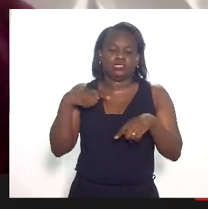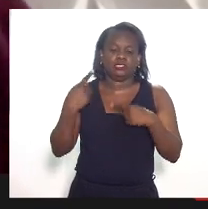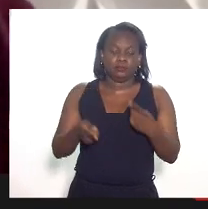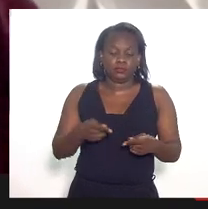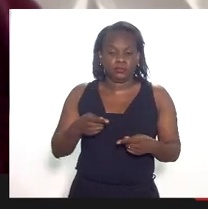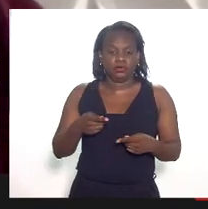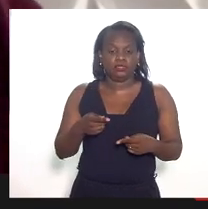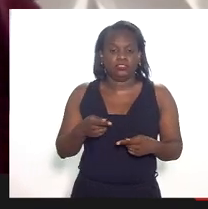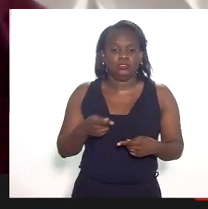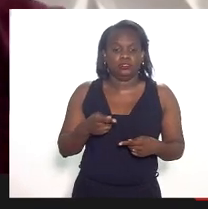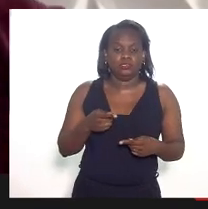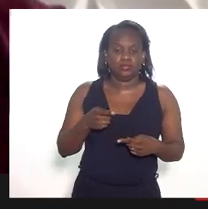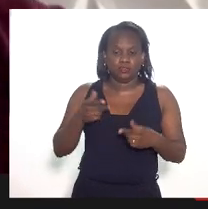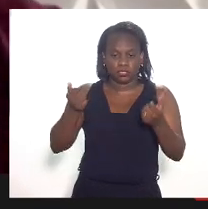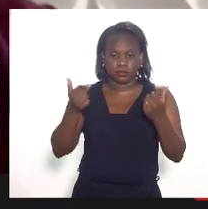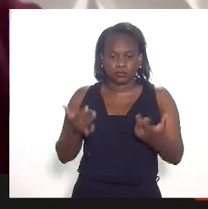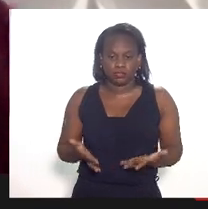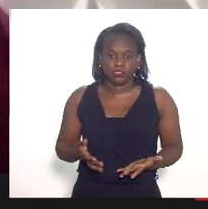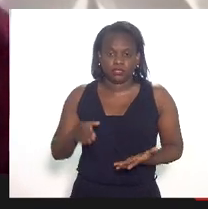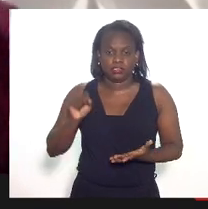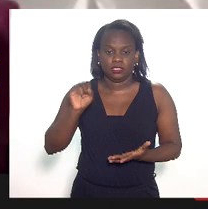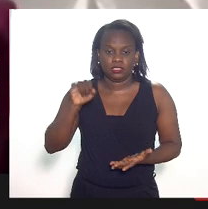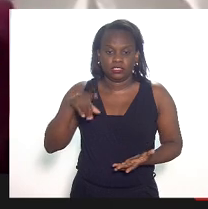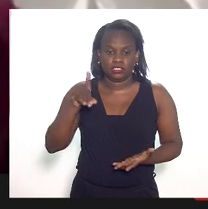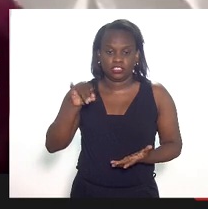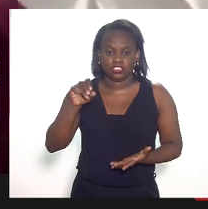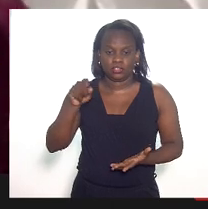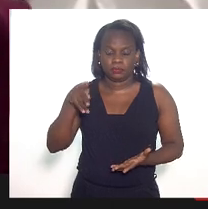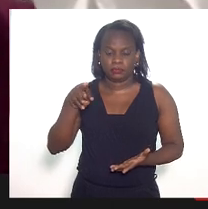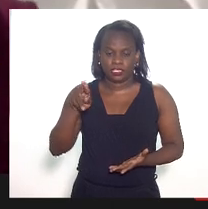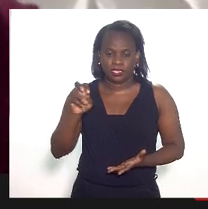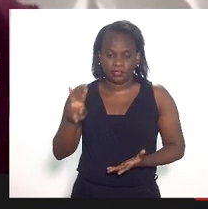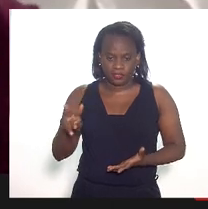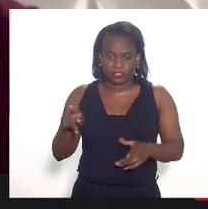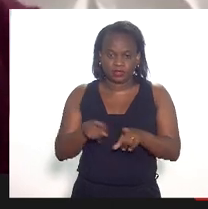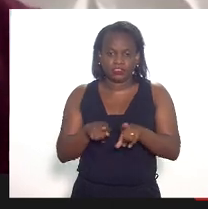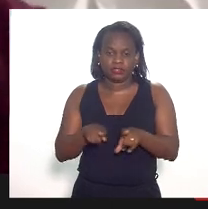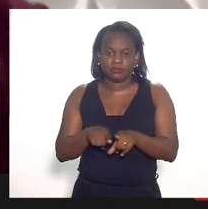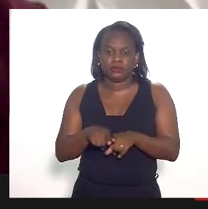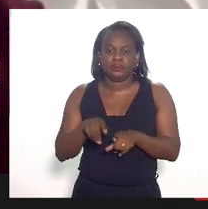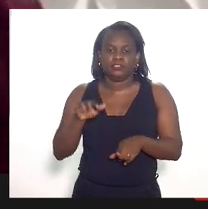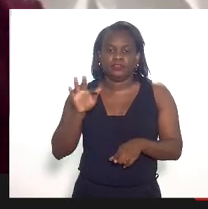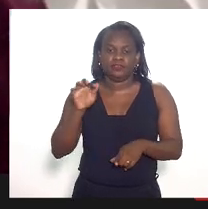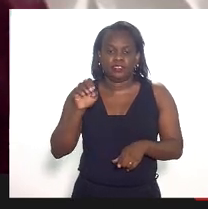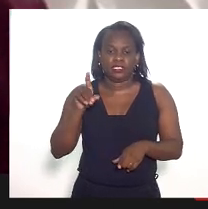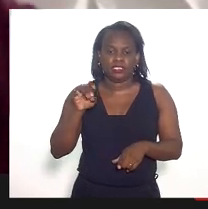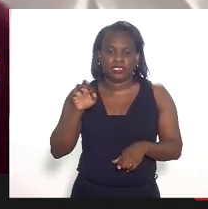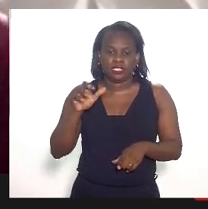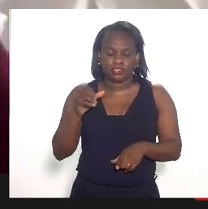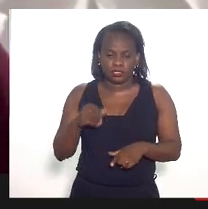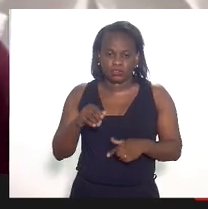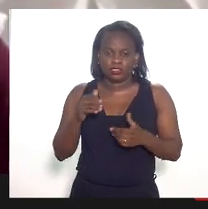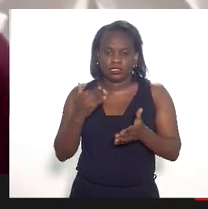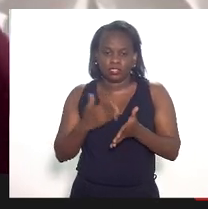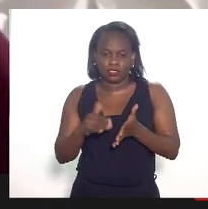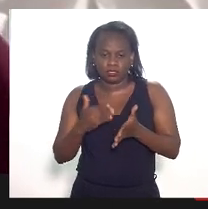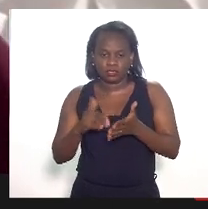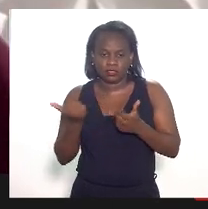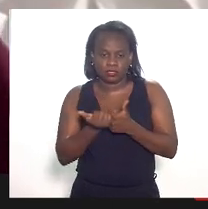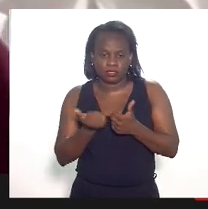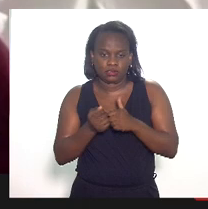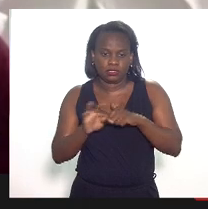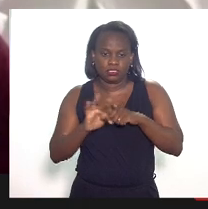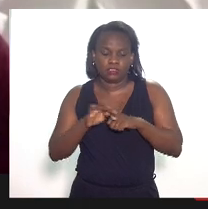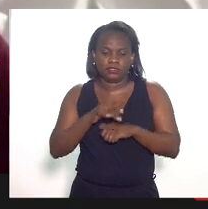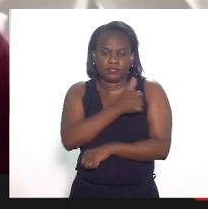seguida, ouvir o SimpresPrev e também a Federação dos Auxiliares de Técnico de Enfermagem